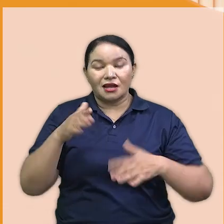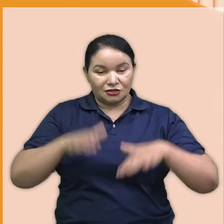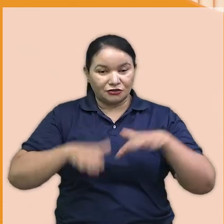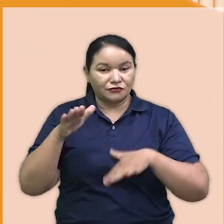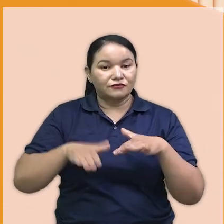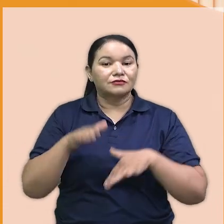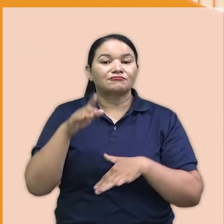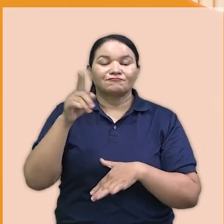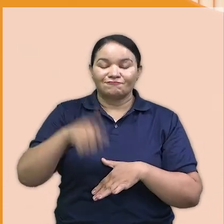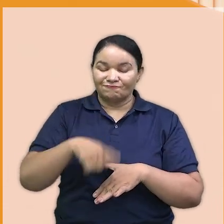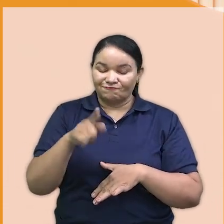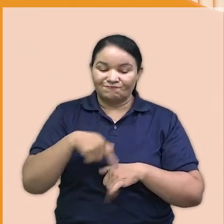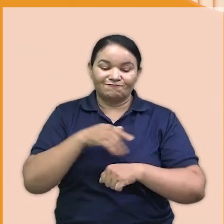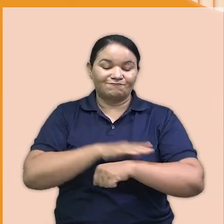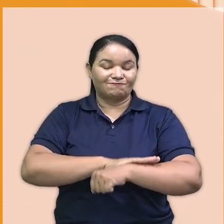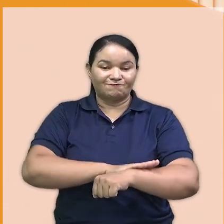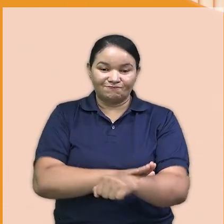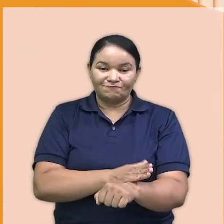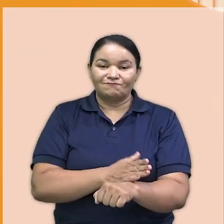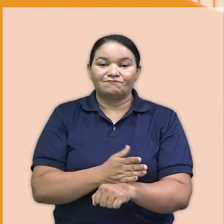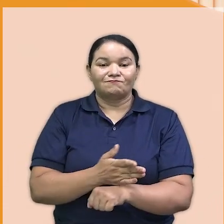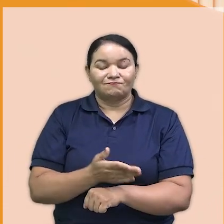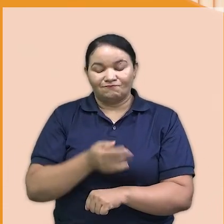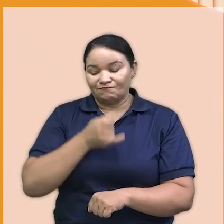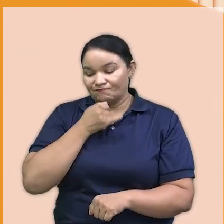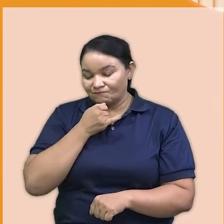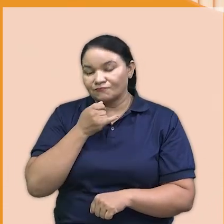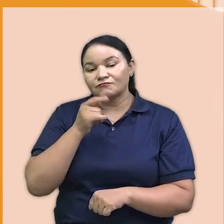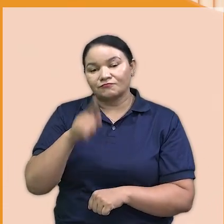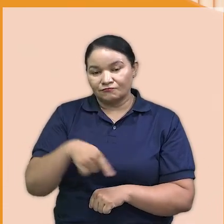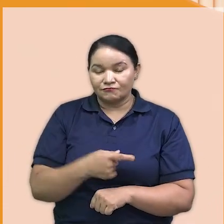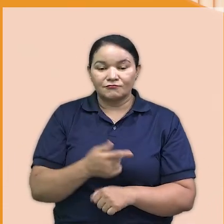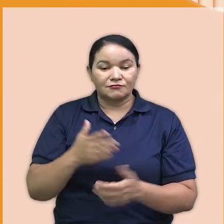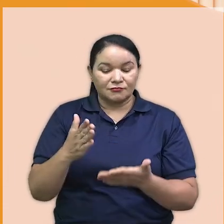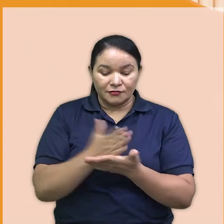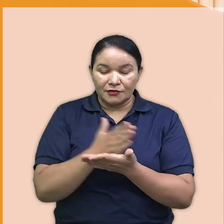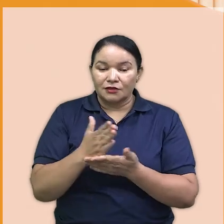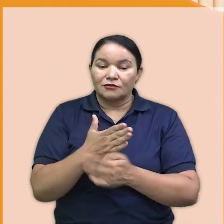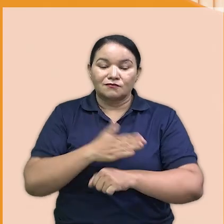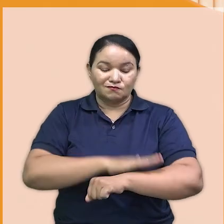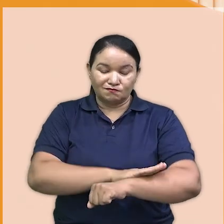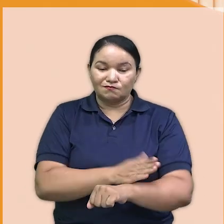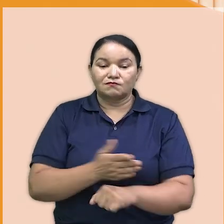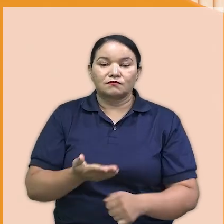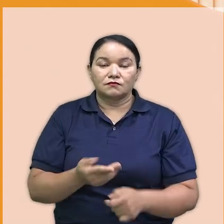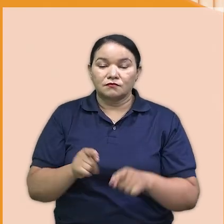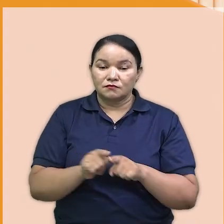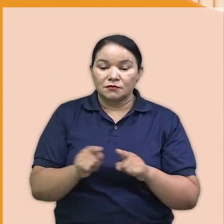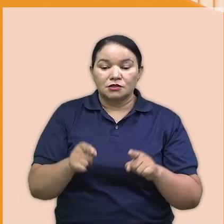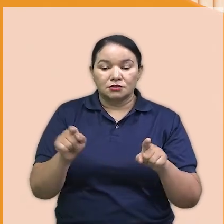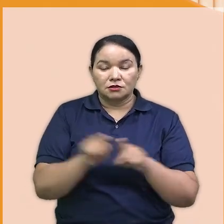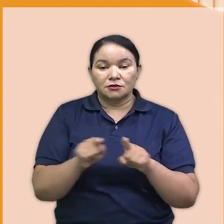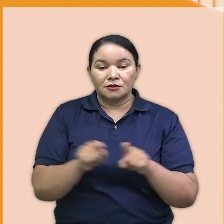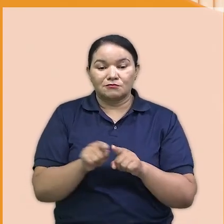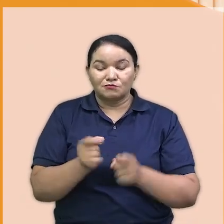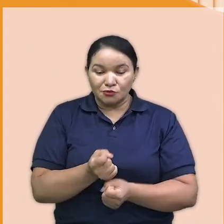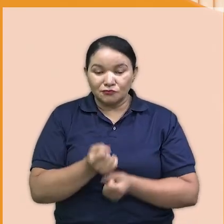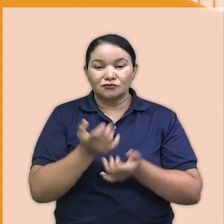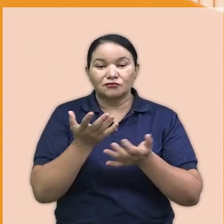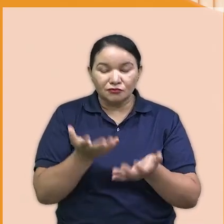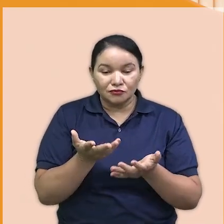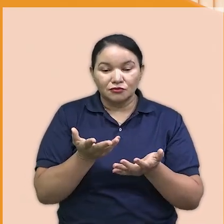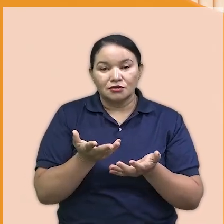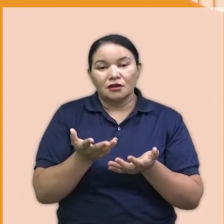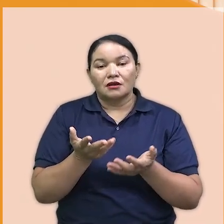somos racistas. Somos na vida cotidiana. Muitas vezes nós não só somos, como nós reproduzimos